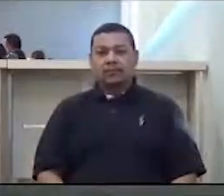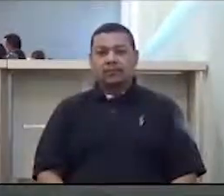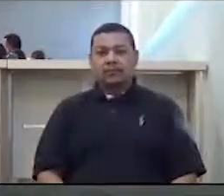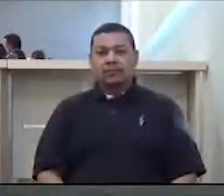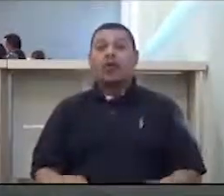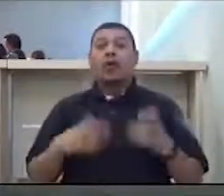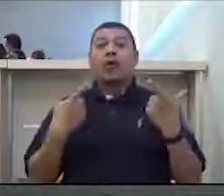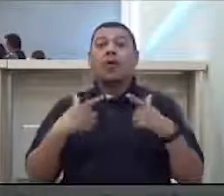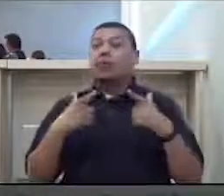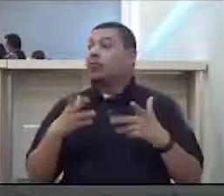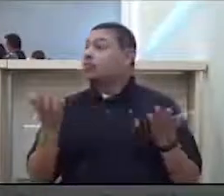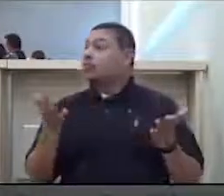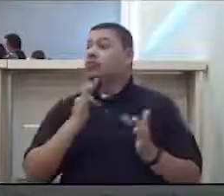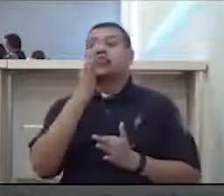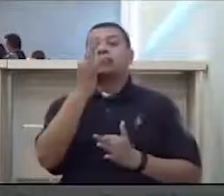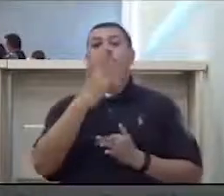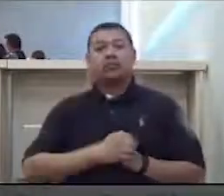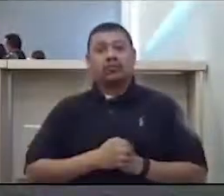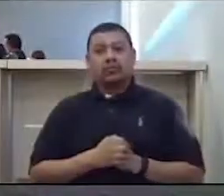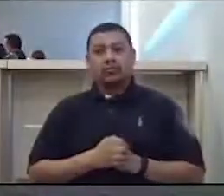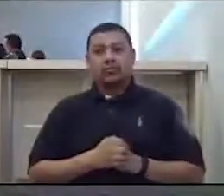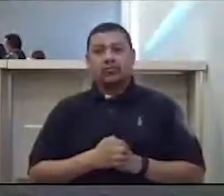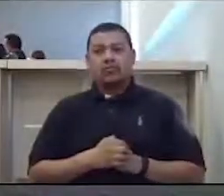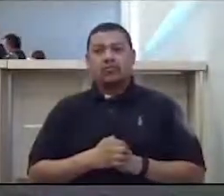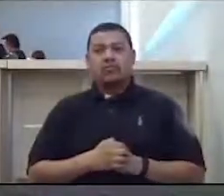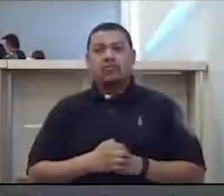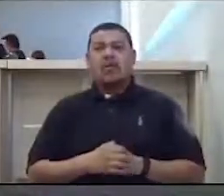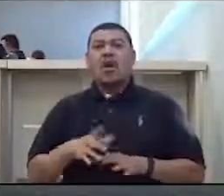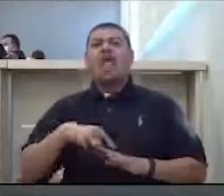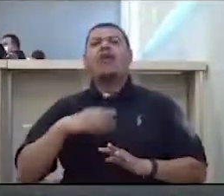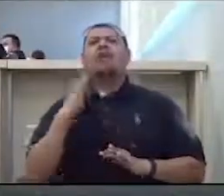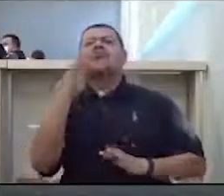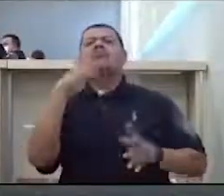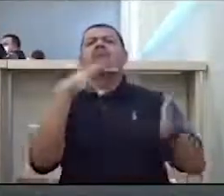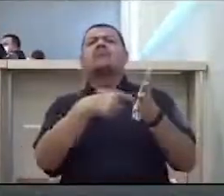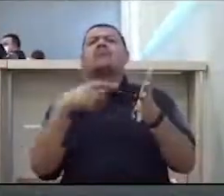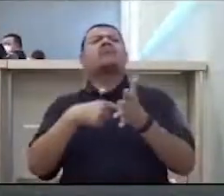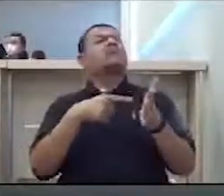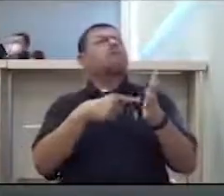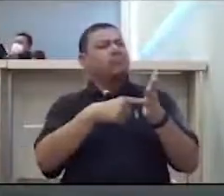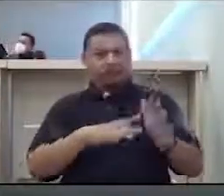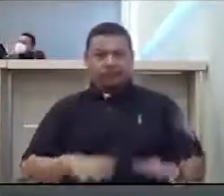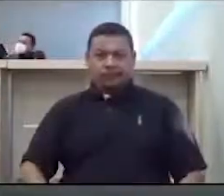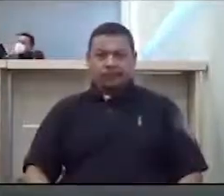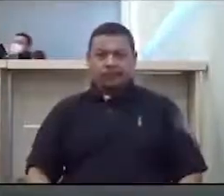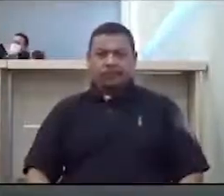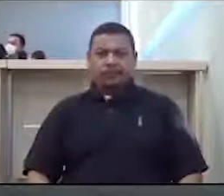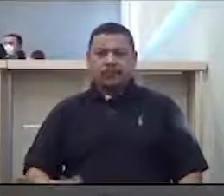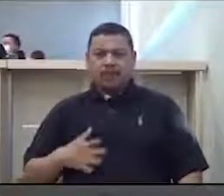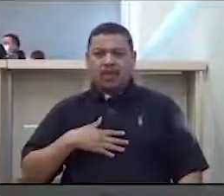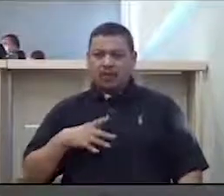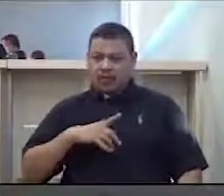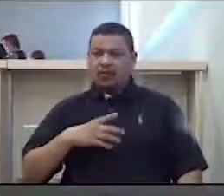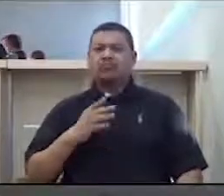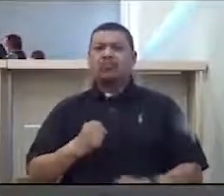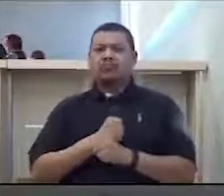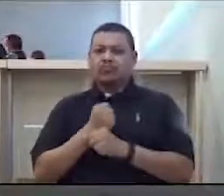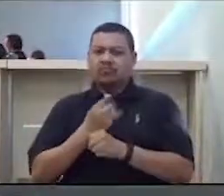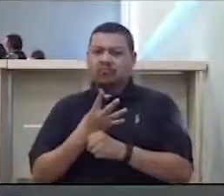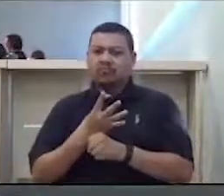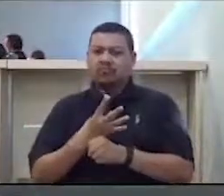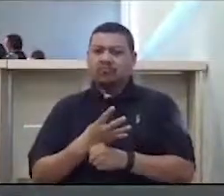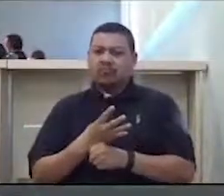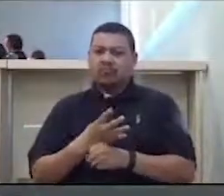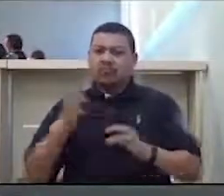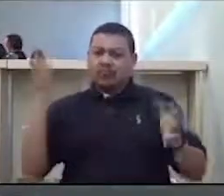Onde nós vamos parar? E eu vou denunciar mesmo. Eu fico os meus 4 anos de mandato, até não resolver esse